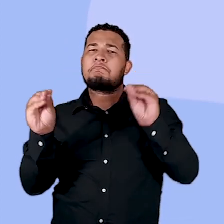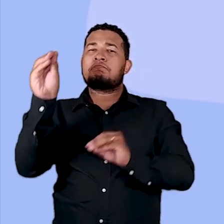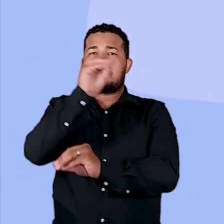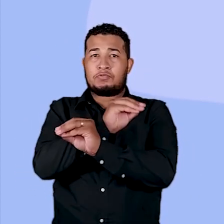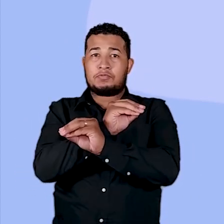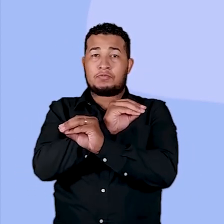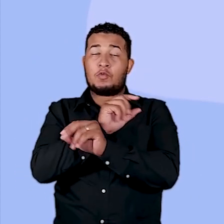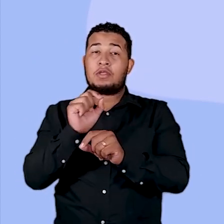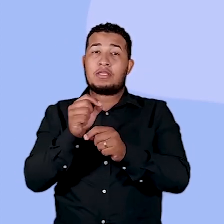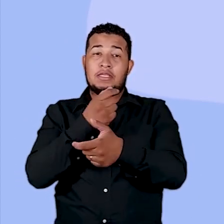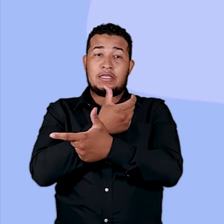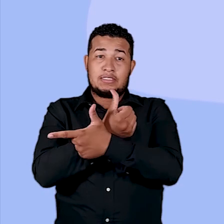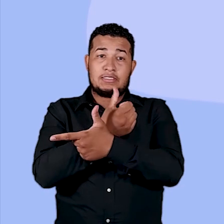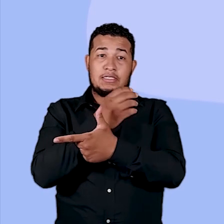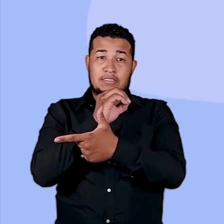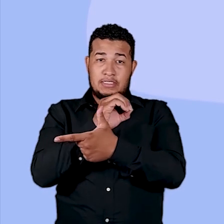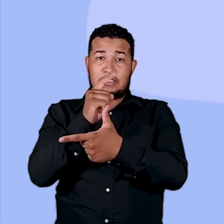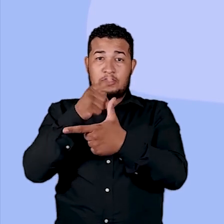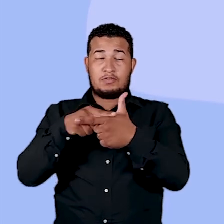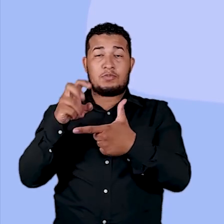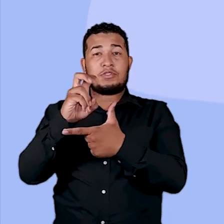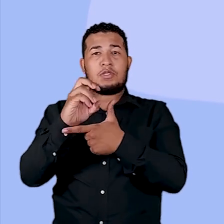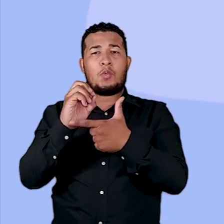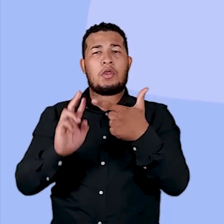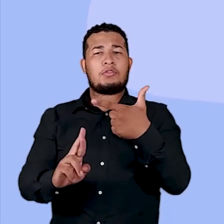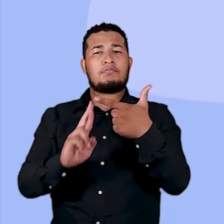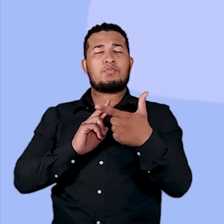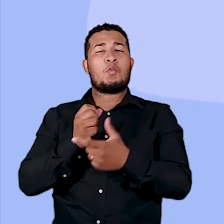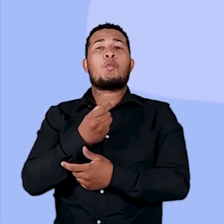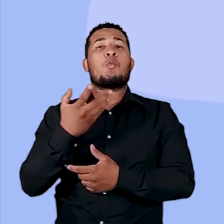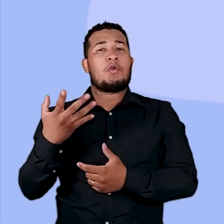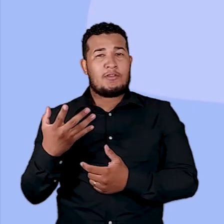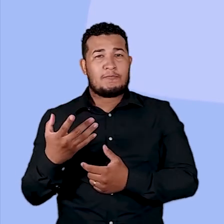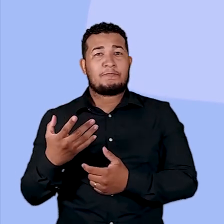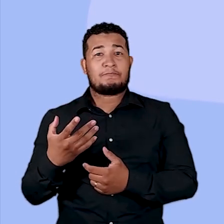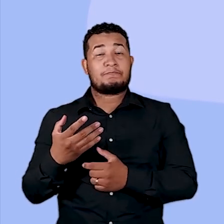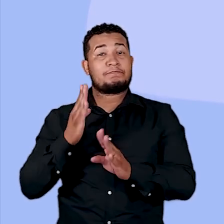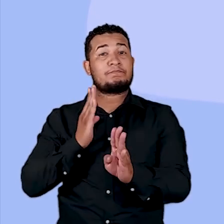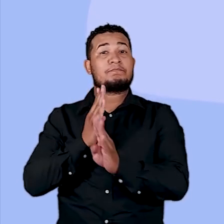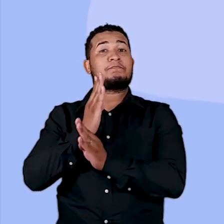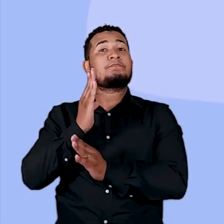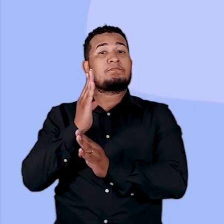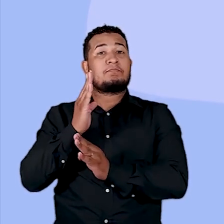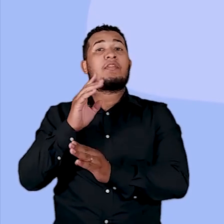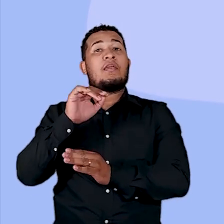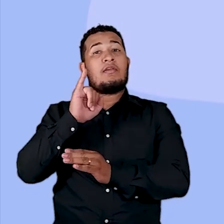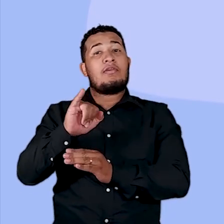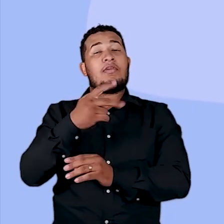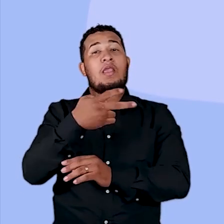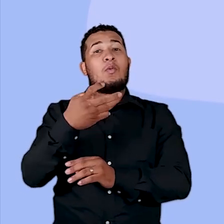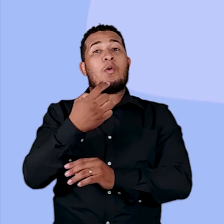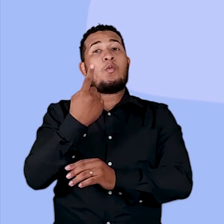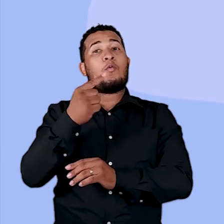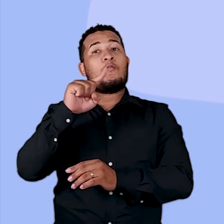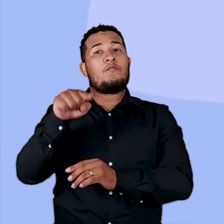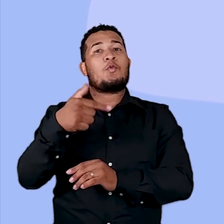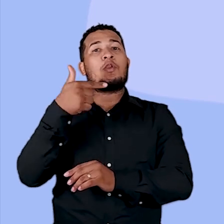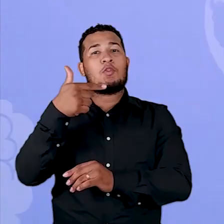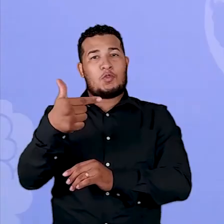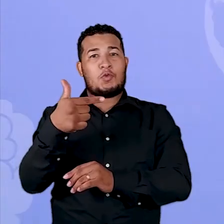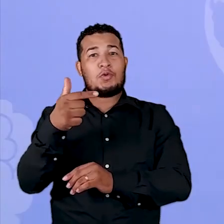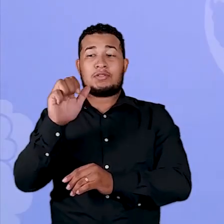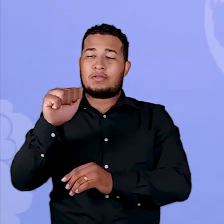por 50. Faz a continha aí, que vai dar I é igual a 1,2